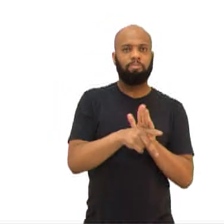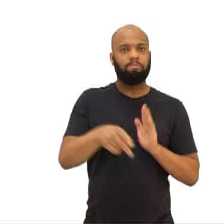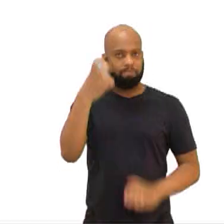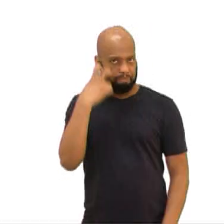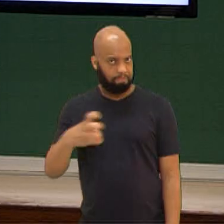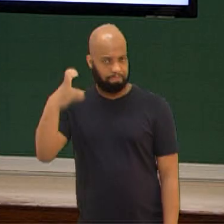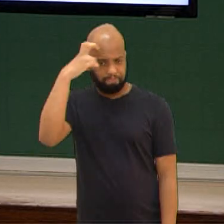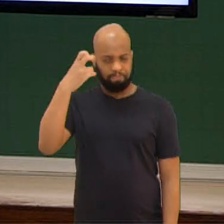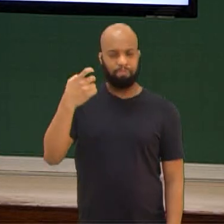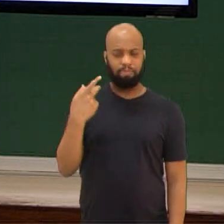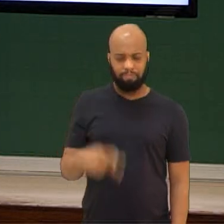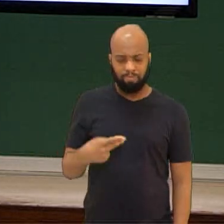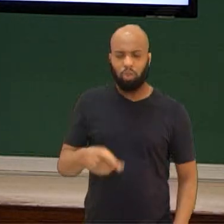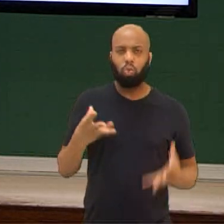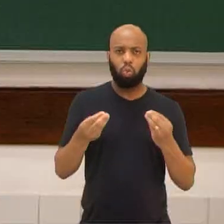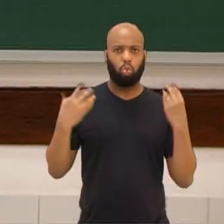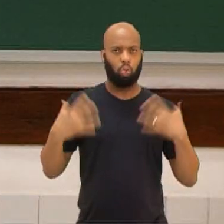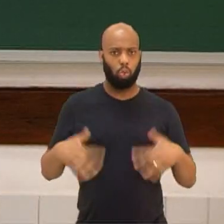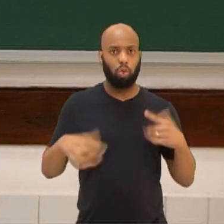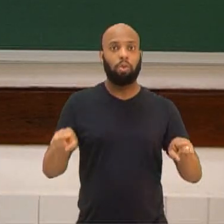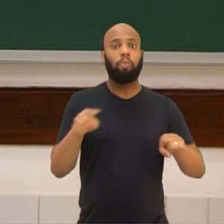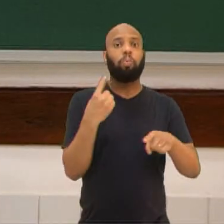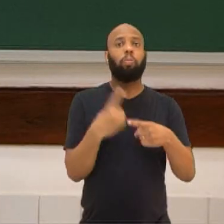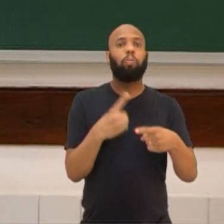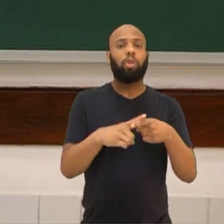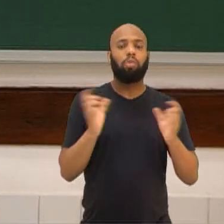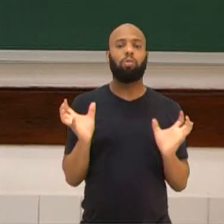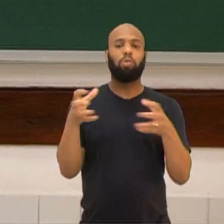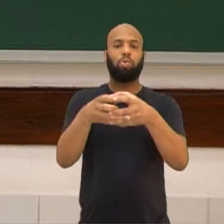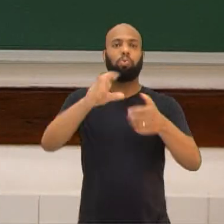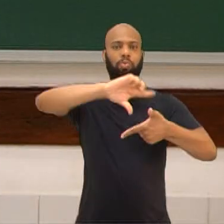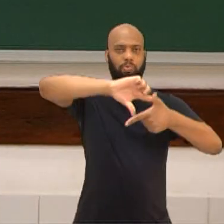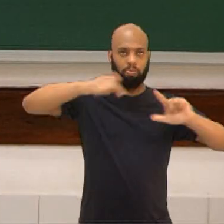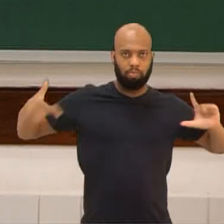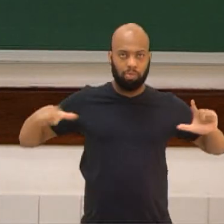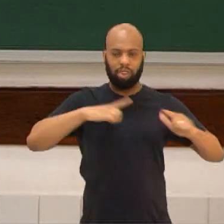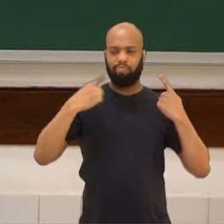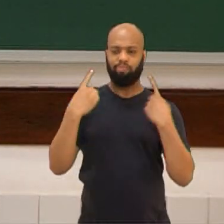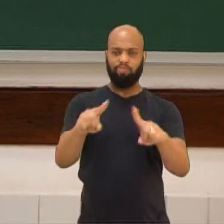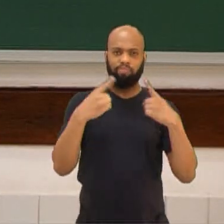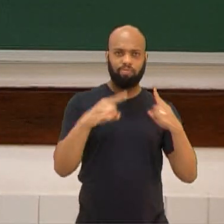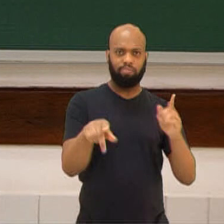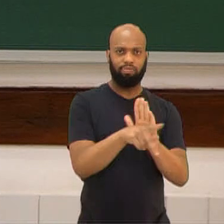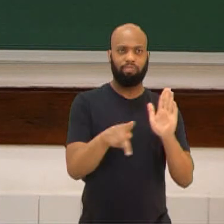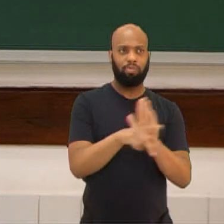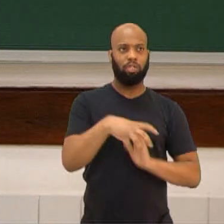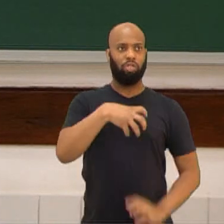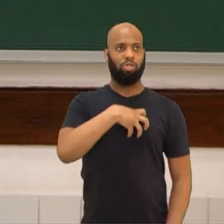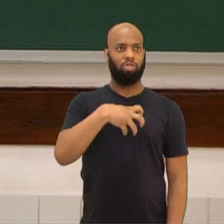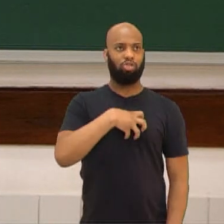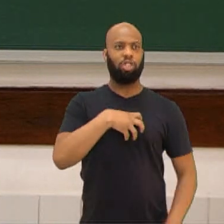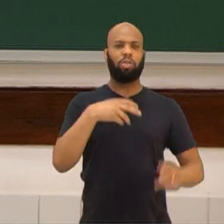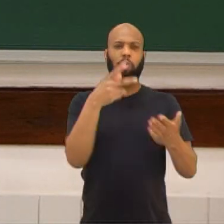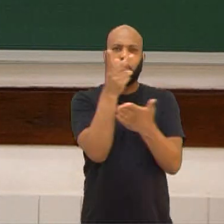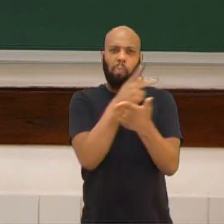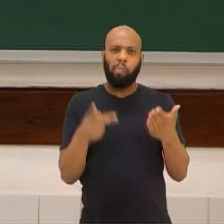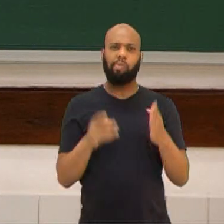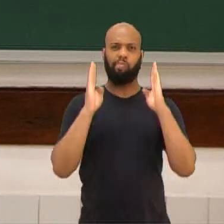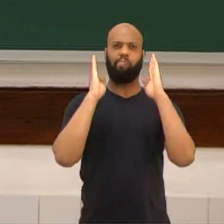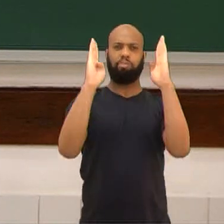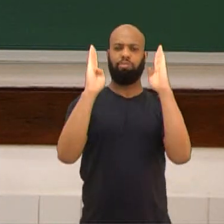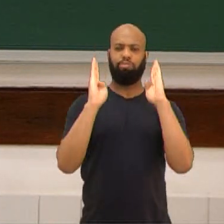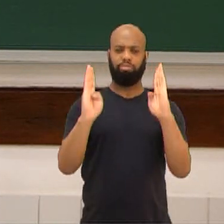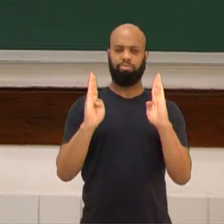parnasianismo." Os modernistas vão criticar muito o parnasianismo. É uma forma de poesia toda perfeita, toda métrica,